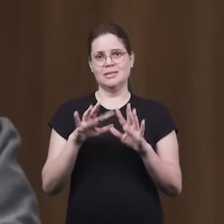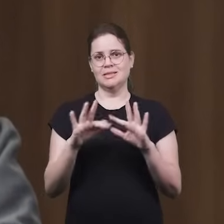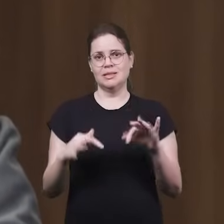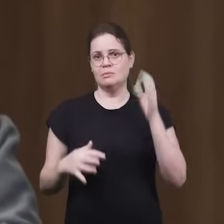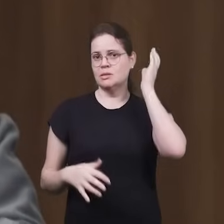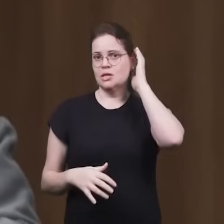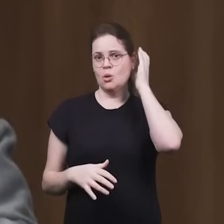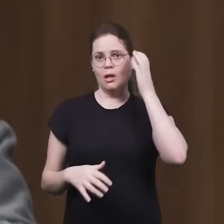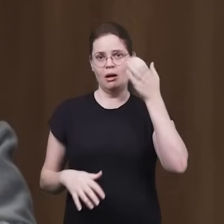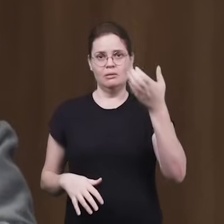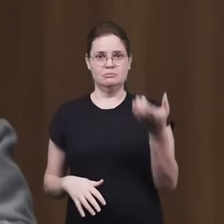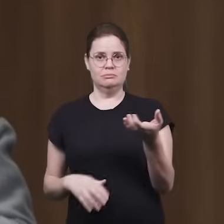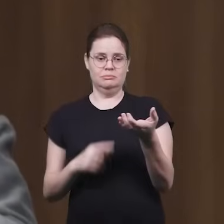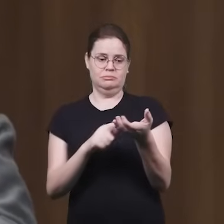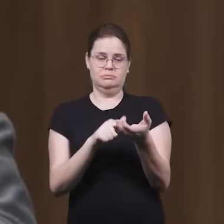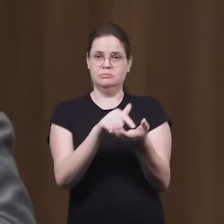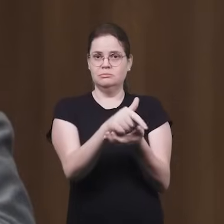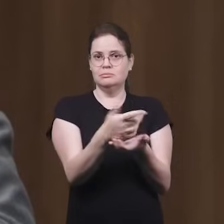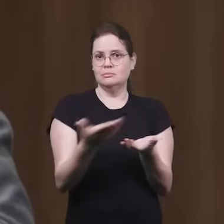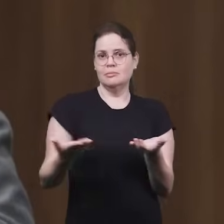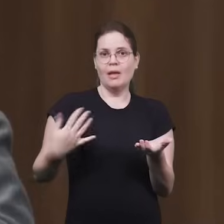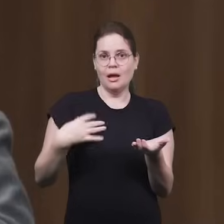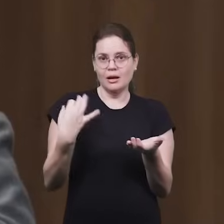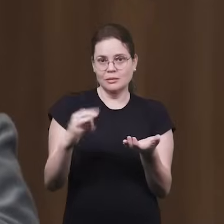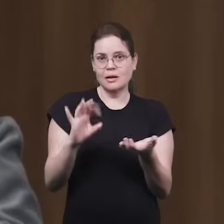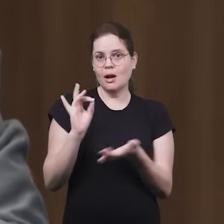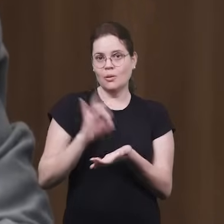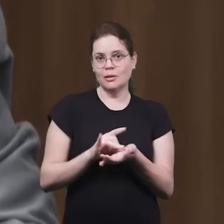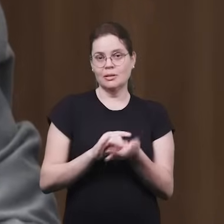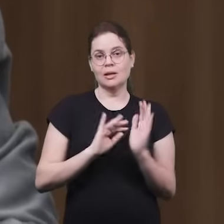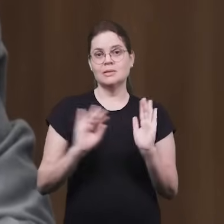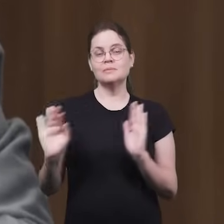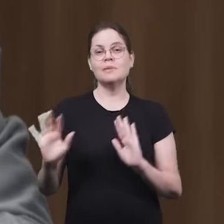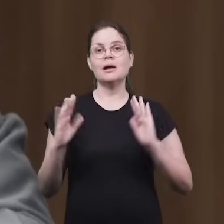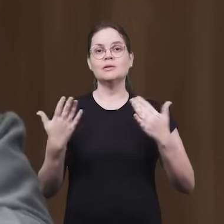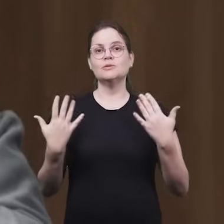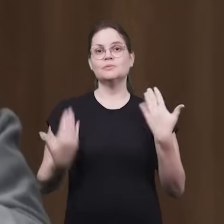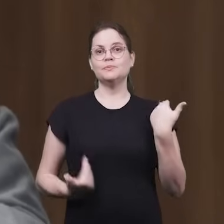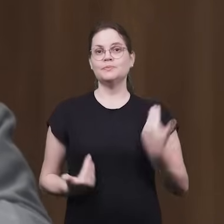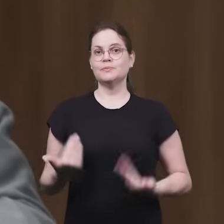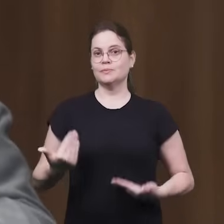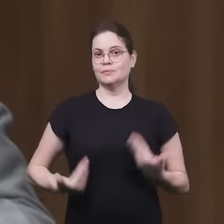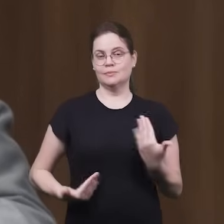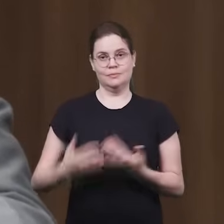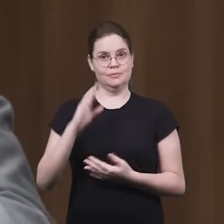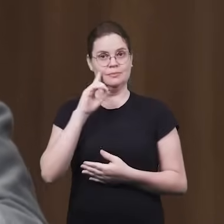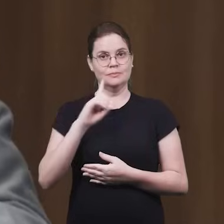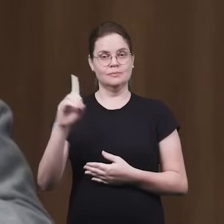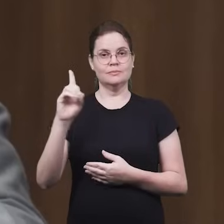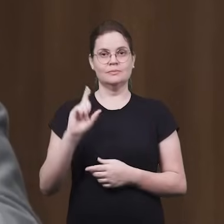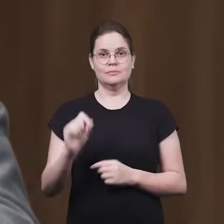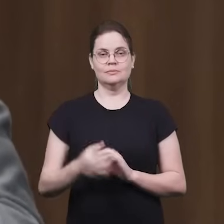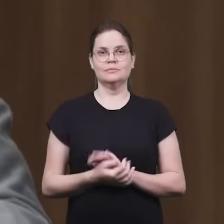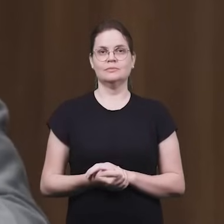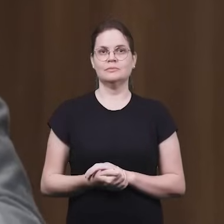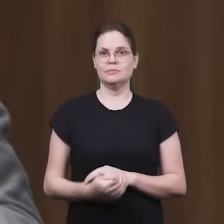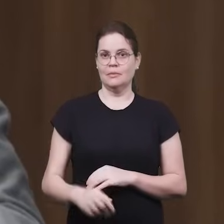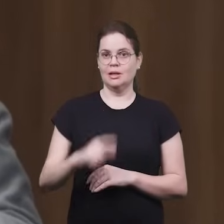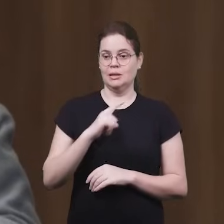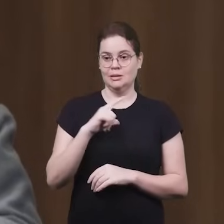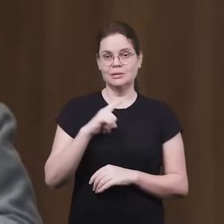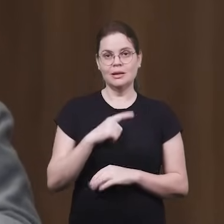mão. Isso é uma realidade. Então, o servo de Deus ele tem ao